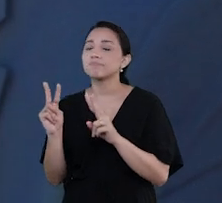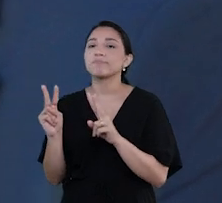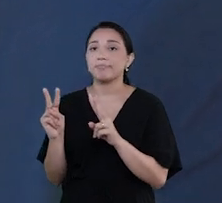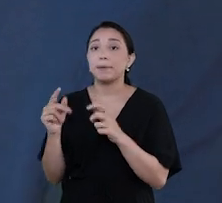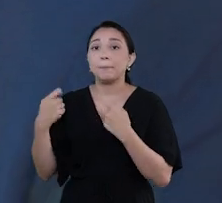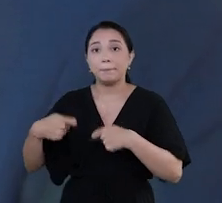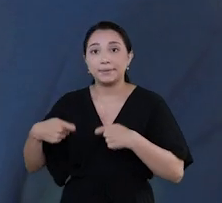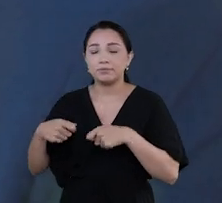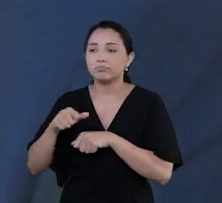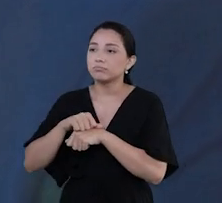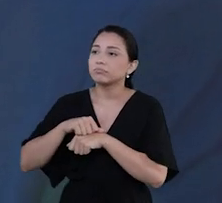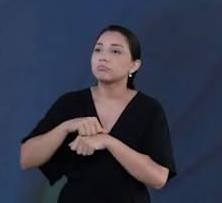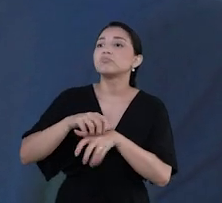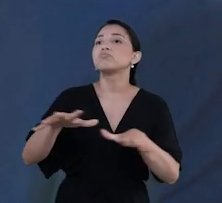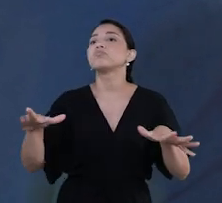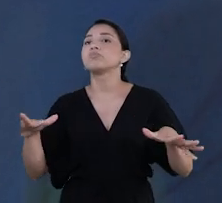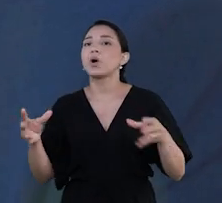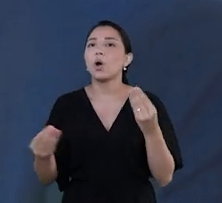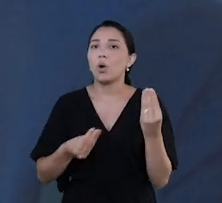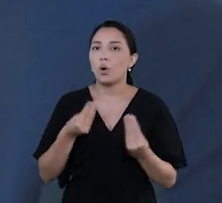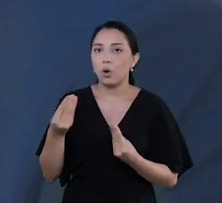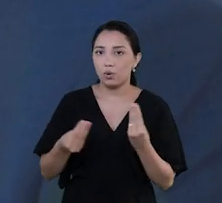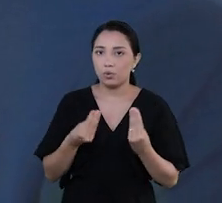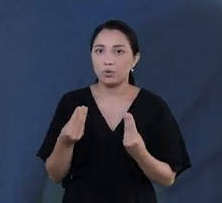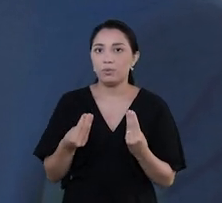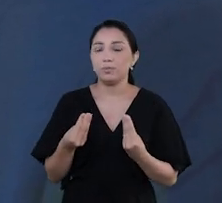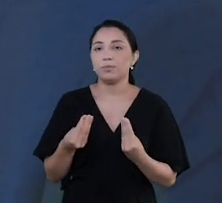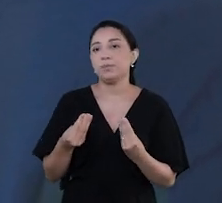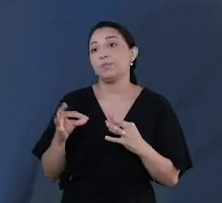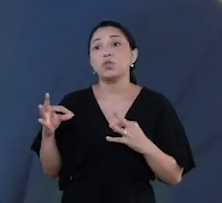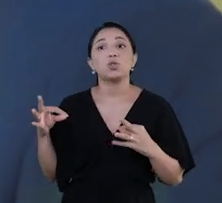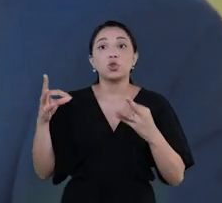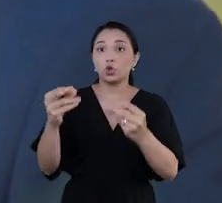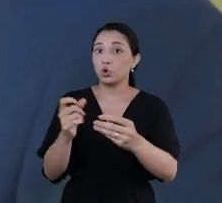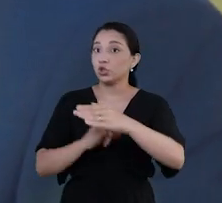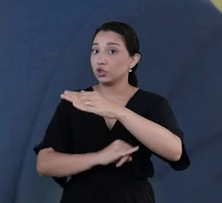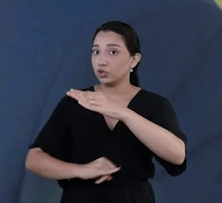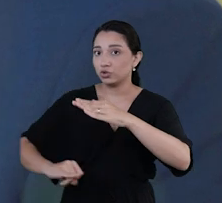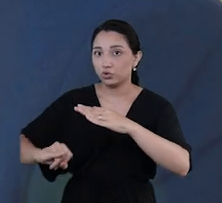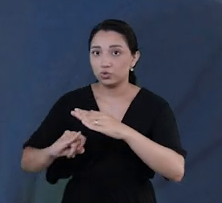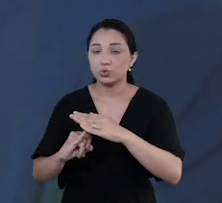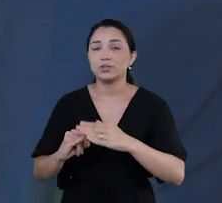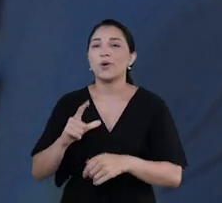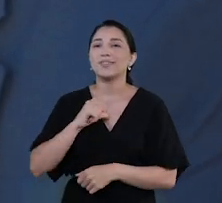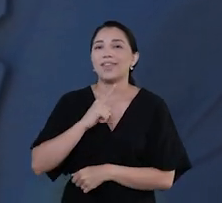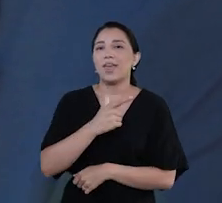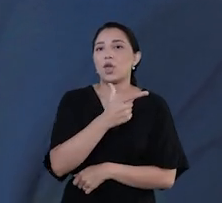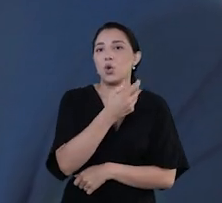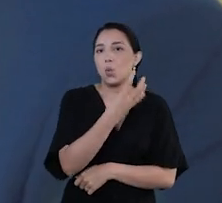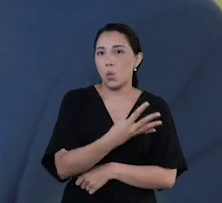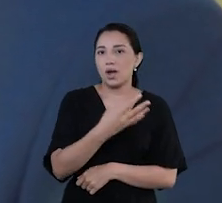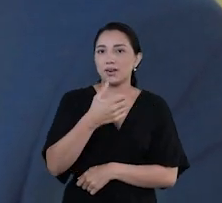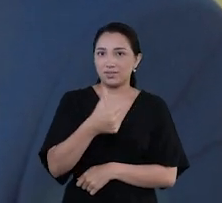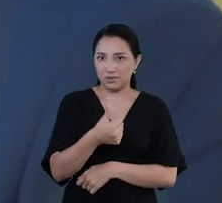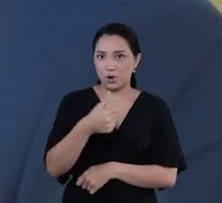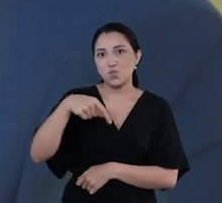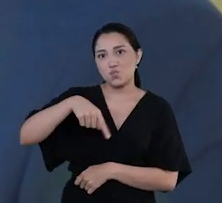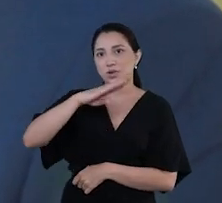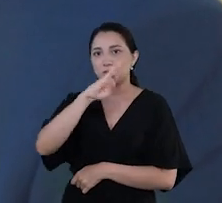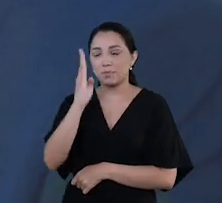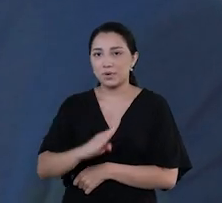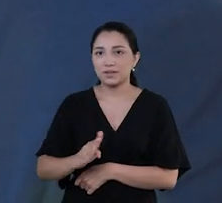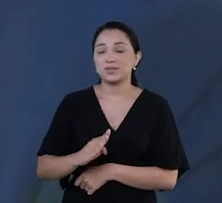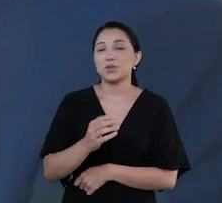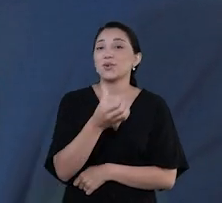eh em na em nas em todas as instituições né S somos 41 instituições no Brasil com 680